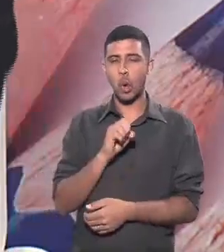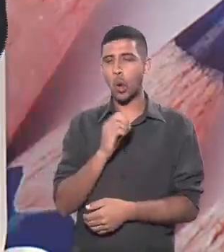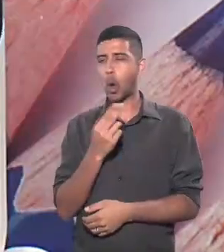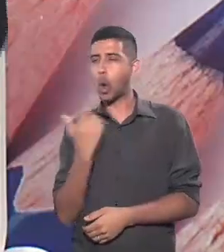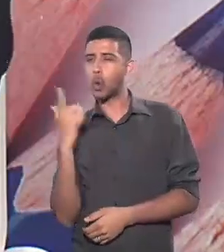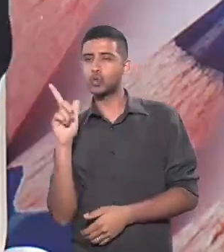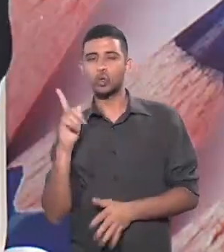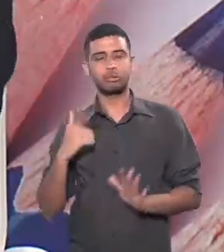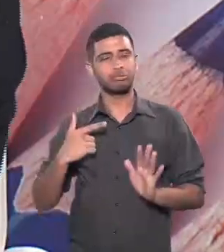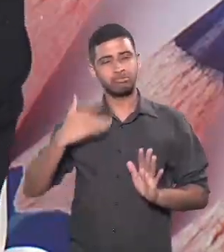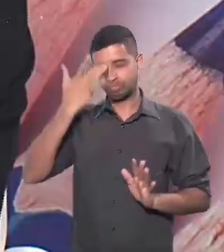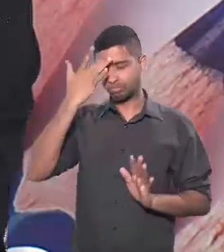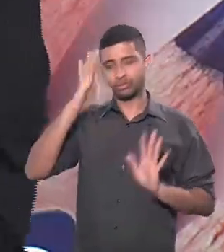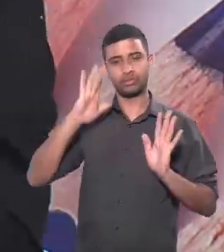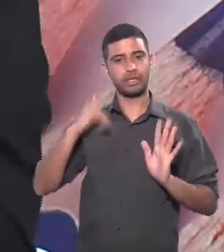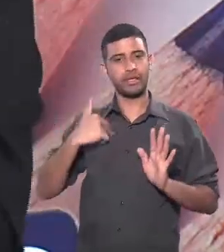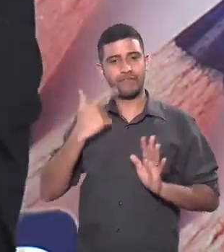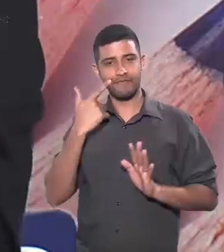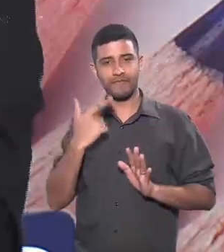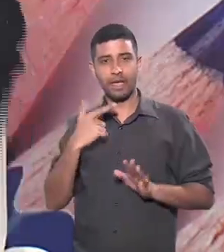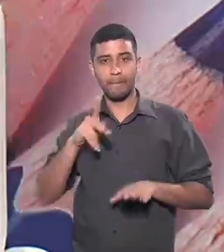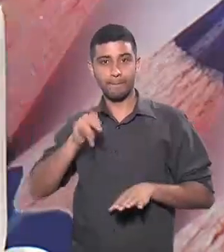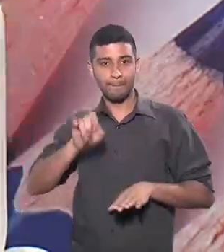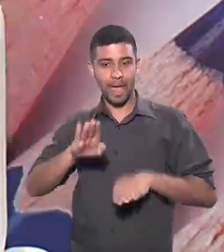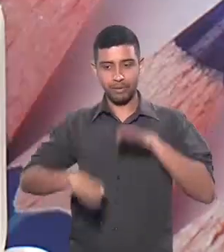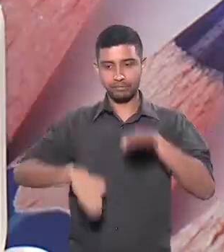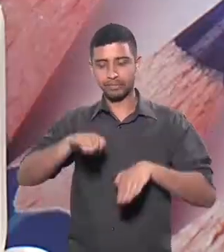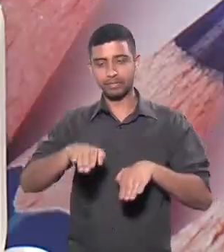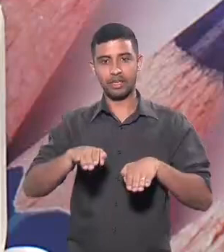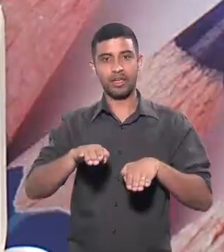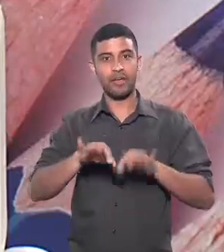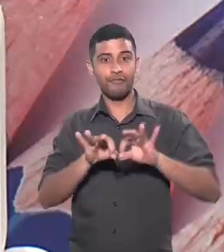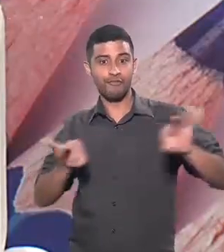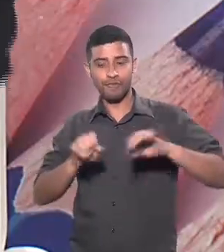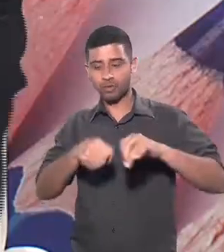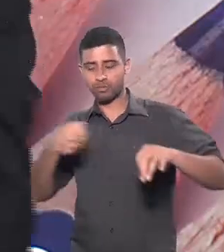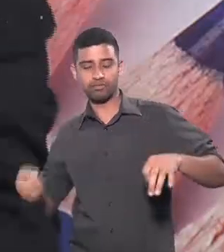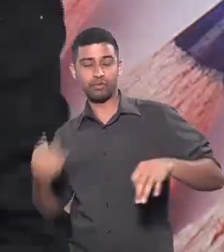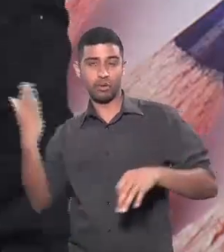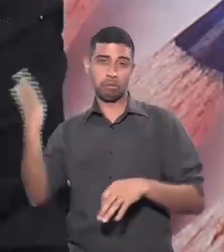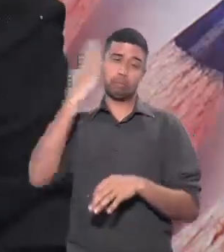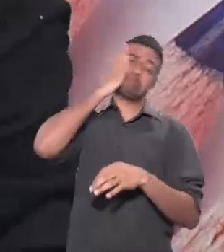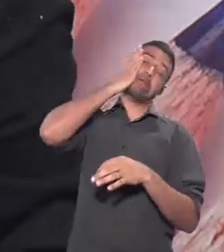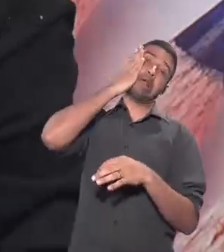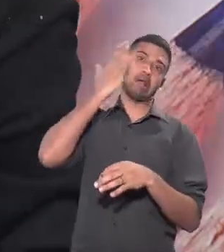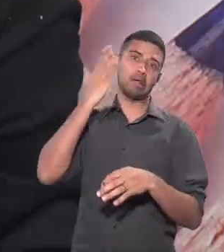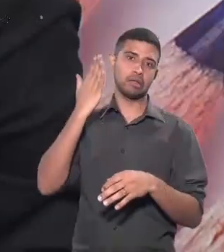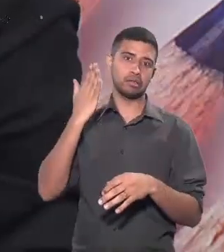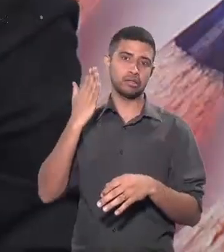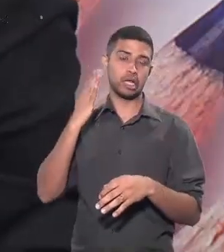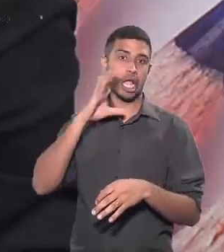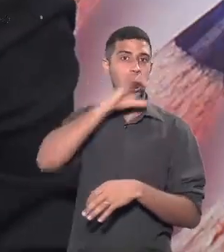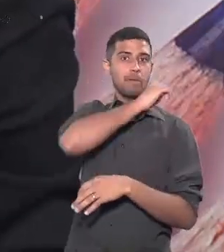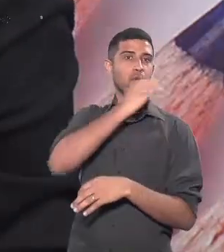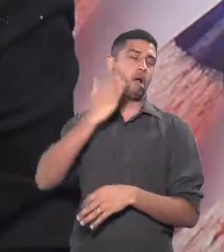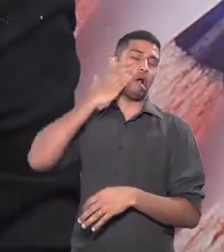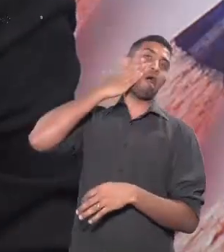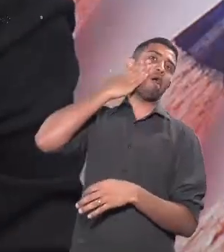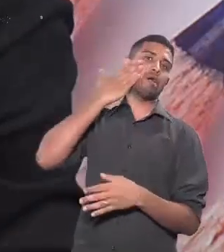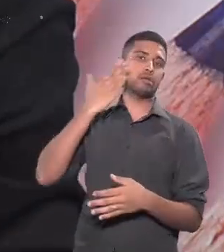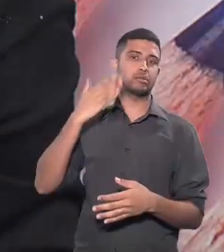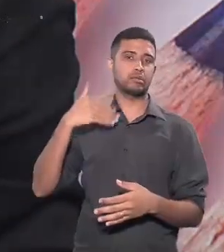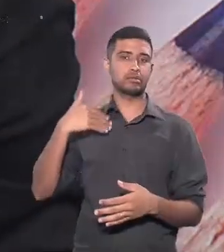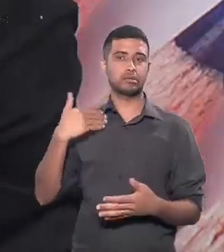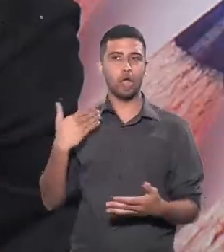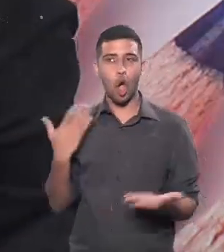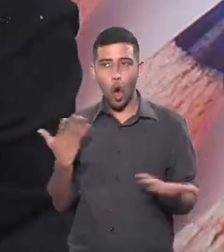alguém pisou no ferro, o ferro de passar quente, com fio. Pisou no ferro, o ferro veio no meu rosto. Ficou um triângulo aqui. Eu não